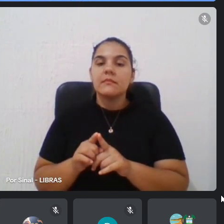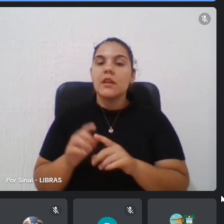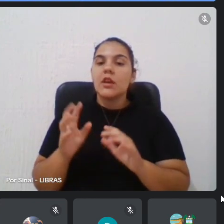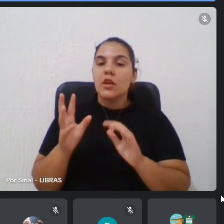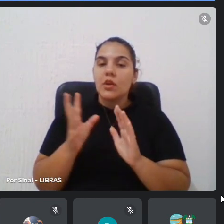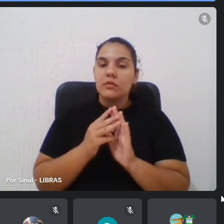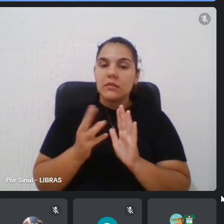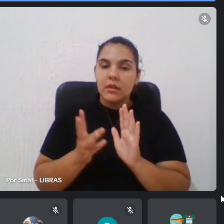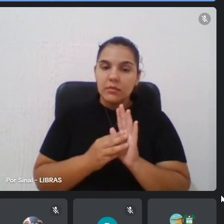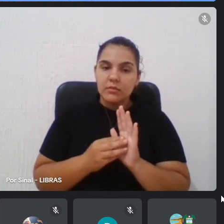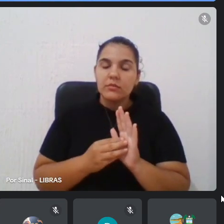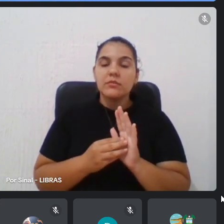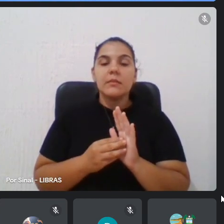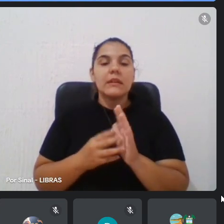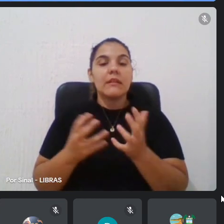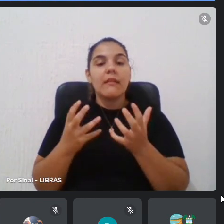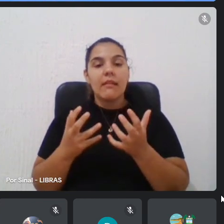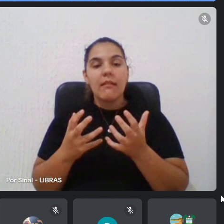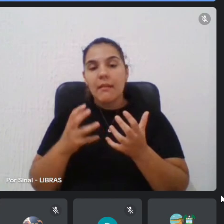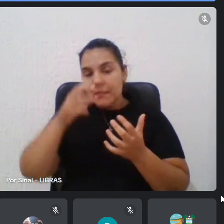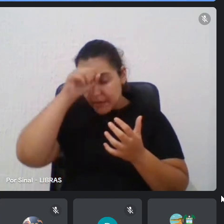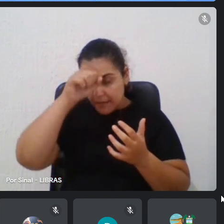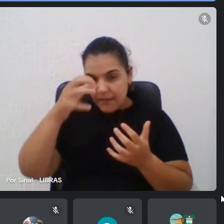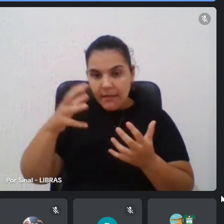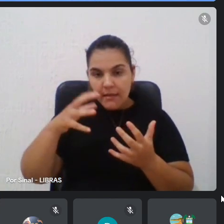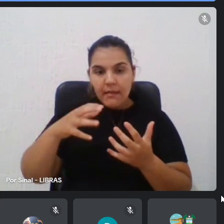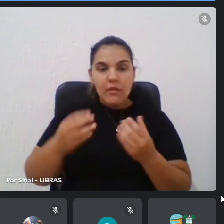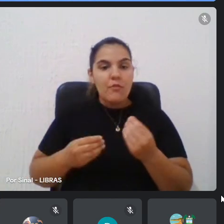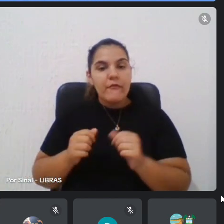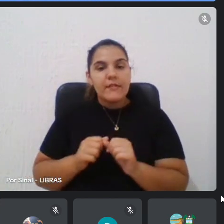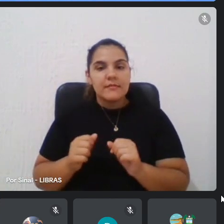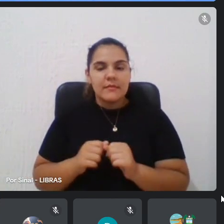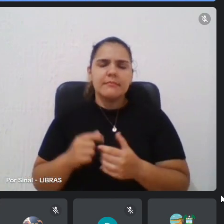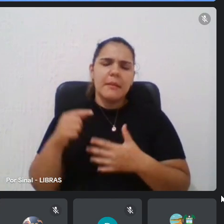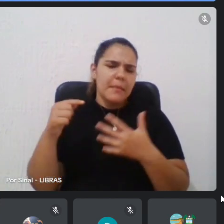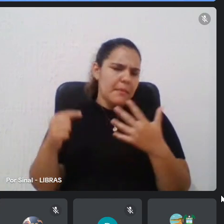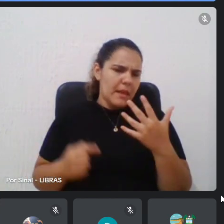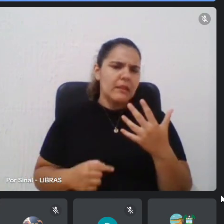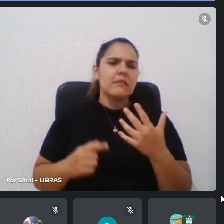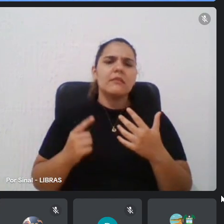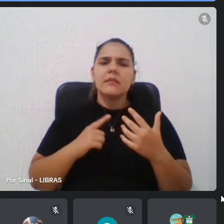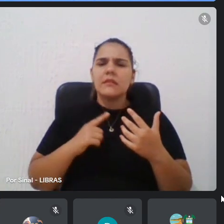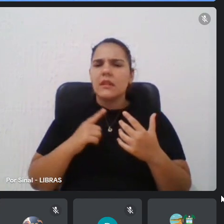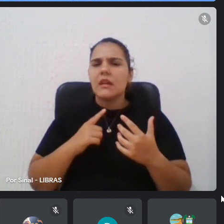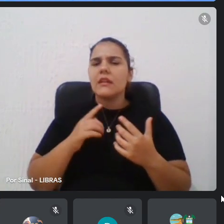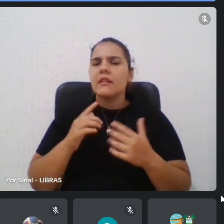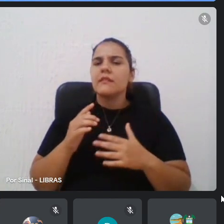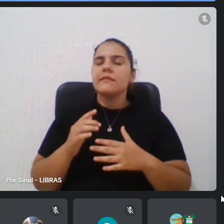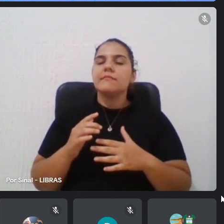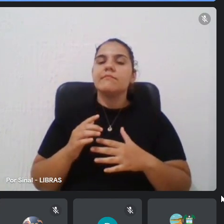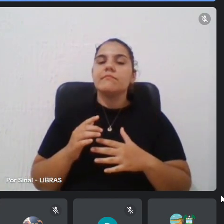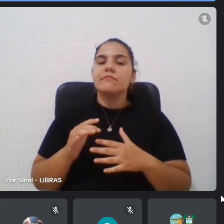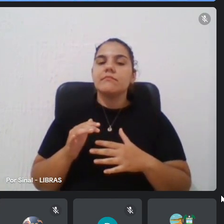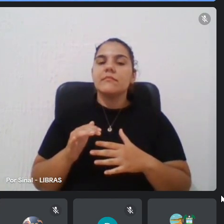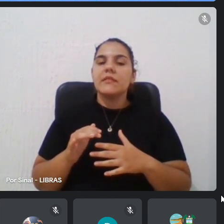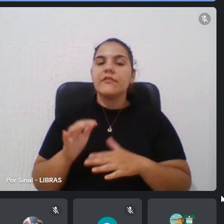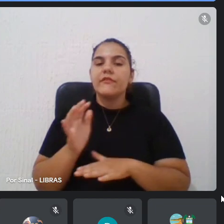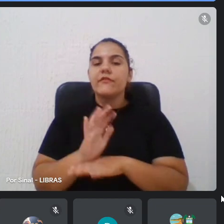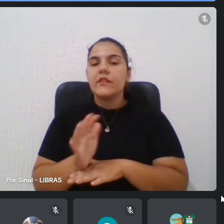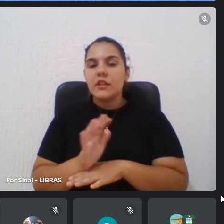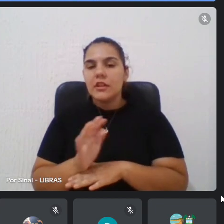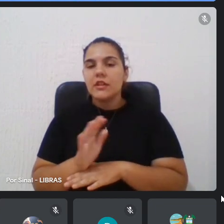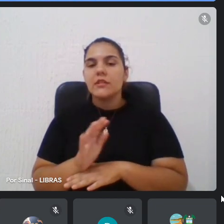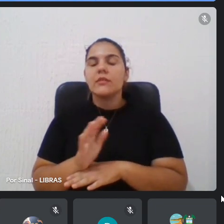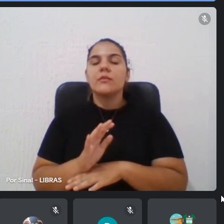possibilidades que vocês podem fazer aqui, inclusive outros formatos como vídeo experimental, vídeo dança, vídeo arte, tá?